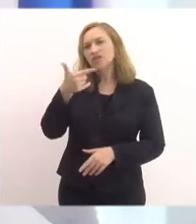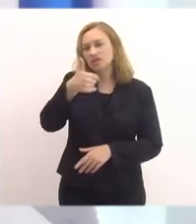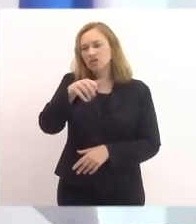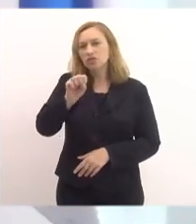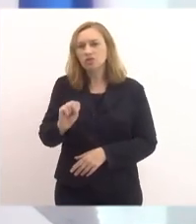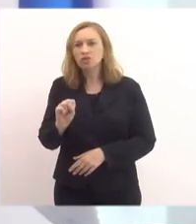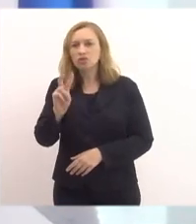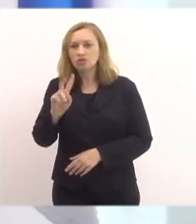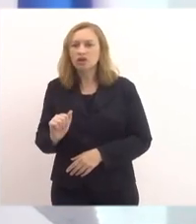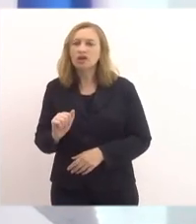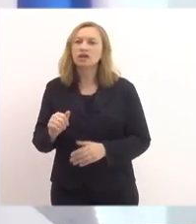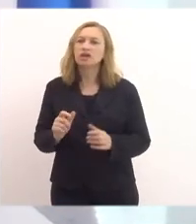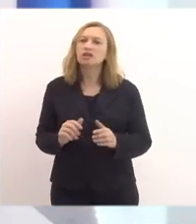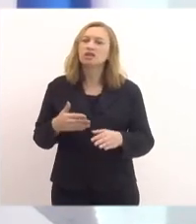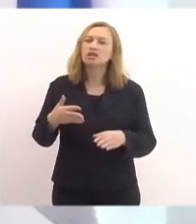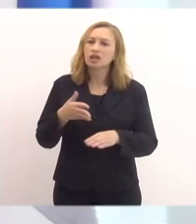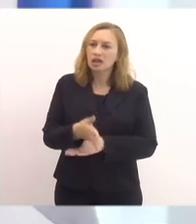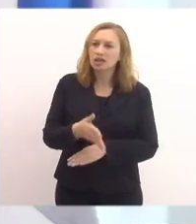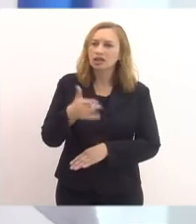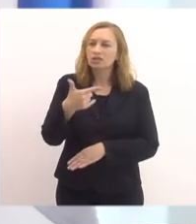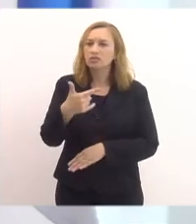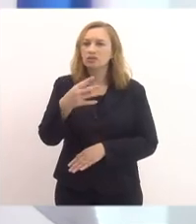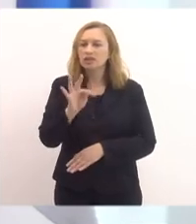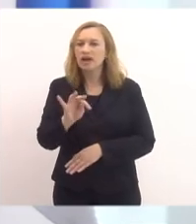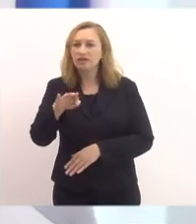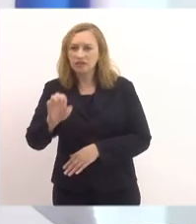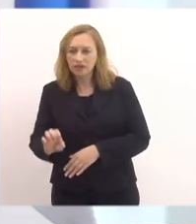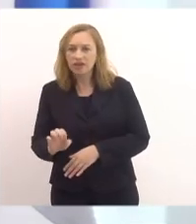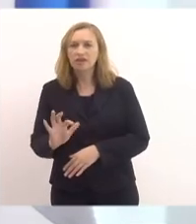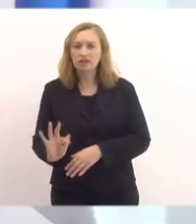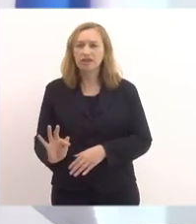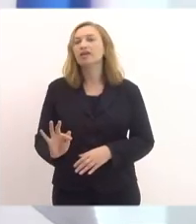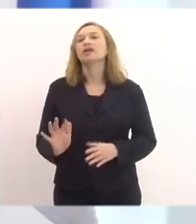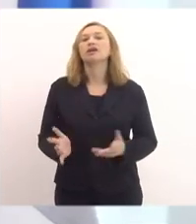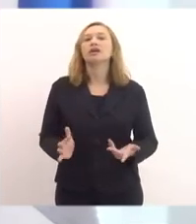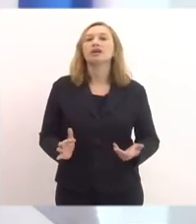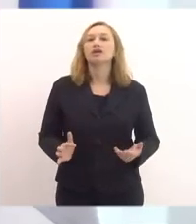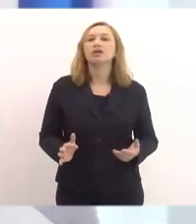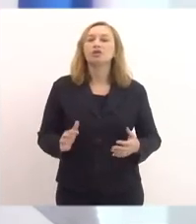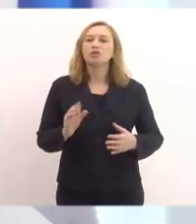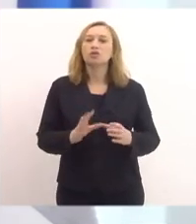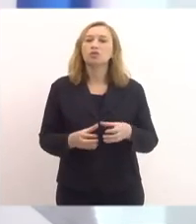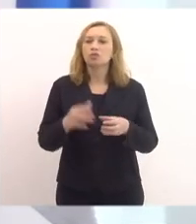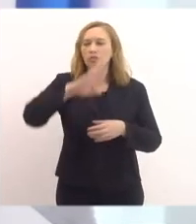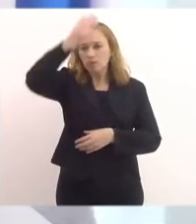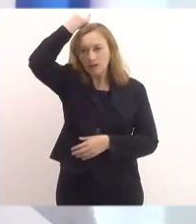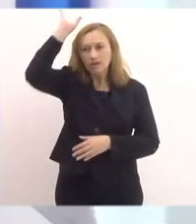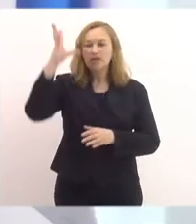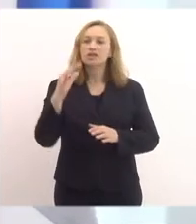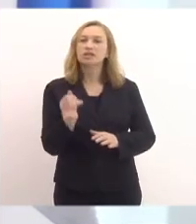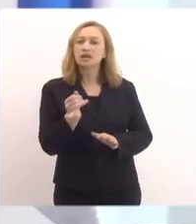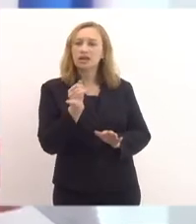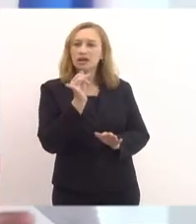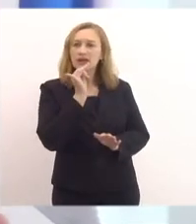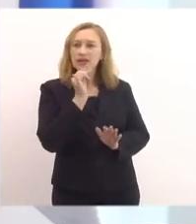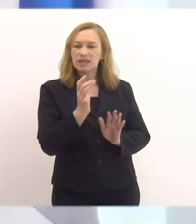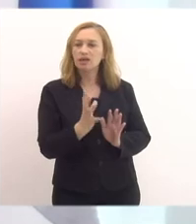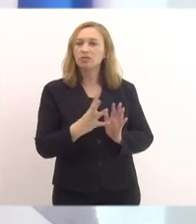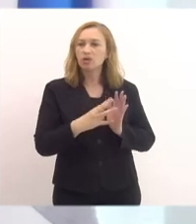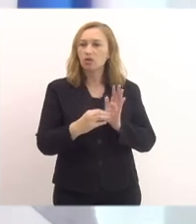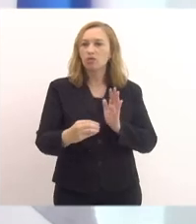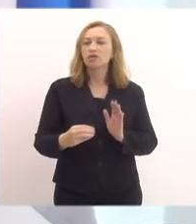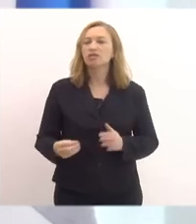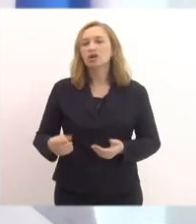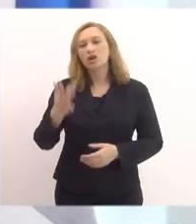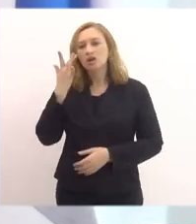gente parte para o TAF amplo e o bombeiro serve de exemplo para a CEAP, para as demais carreiras. Então, acho que a gente está muito